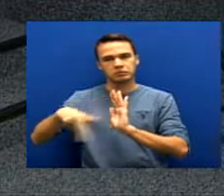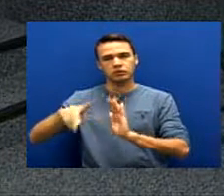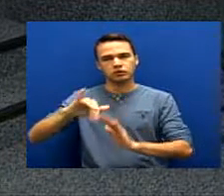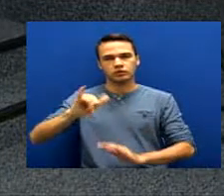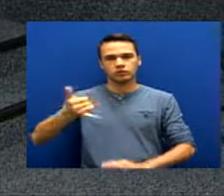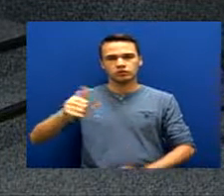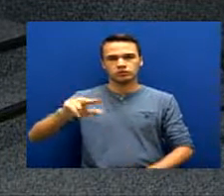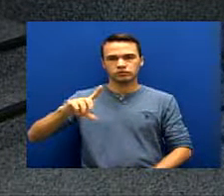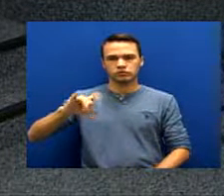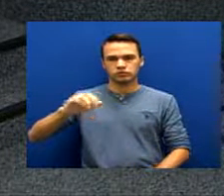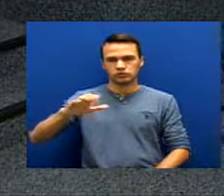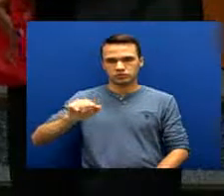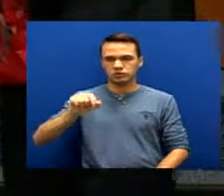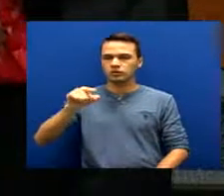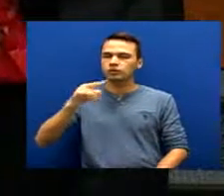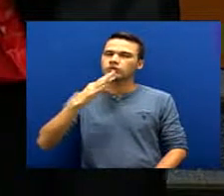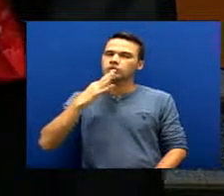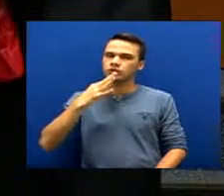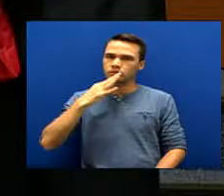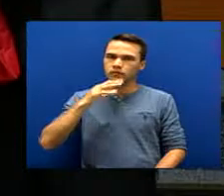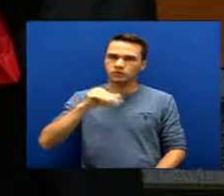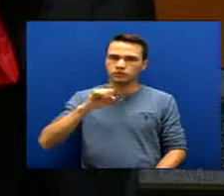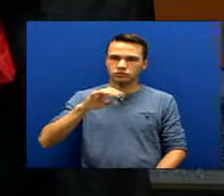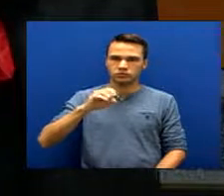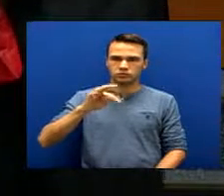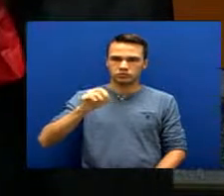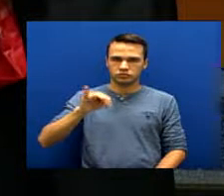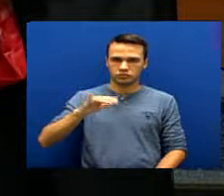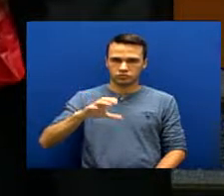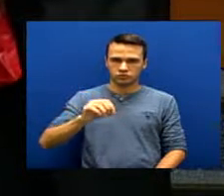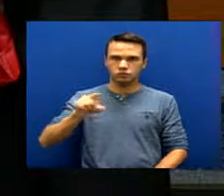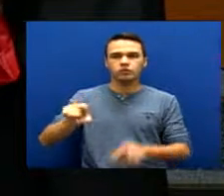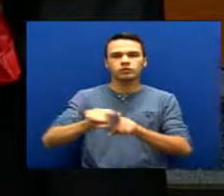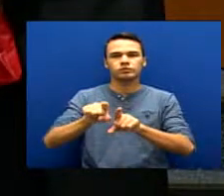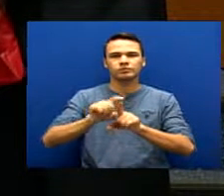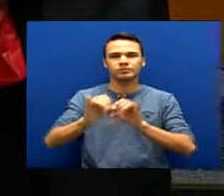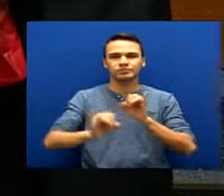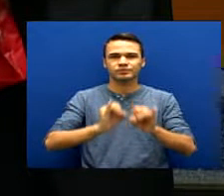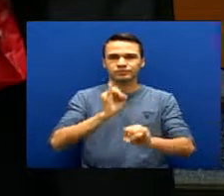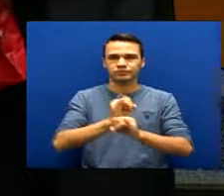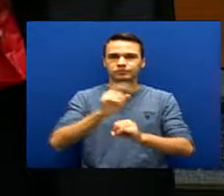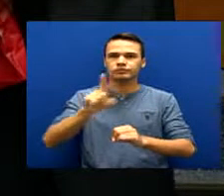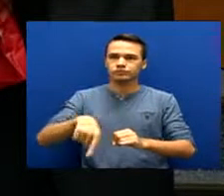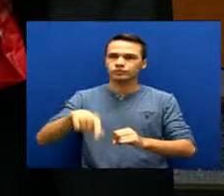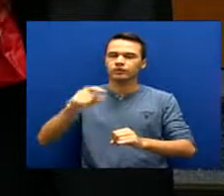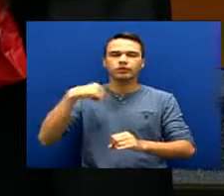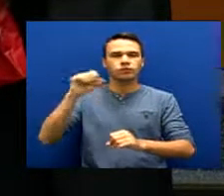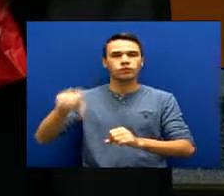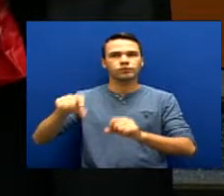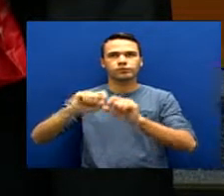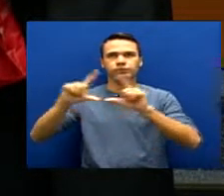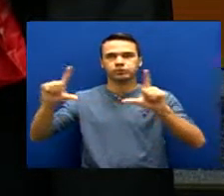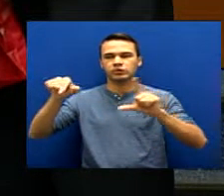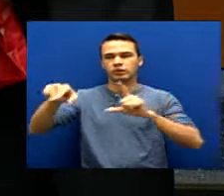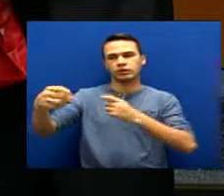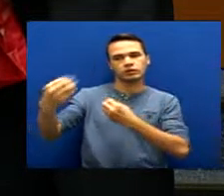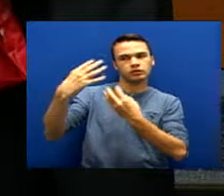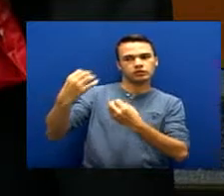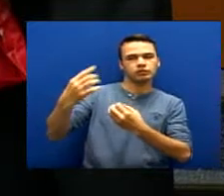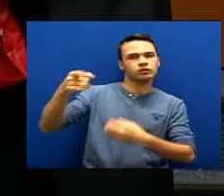família fragilizada, das zonas de pobreza, porque ninguém nasce infrator.